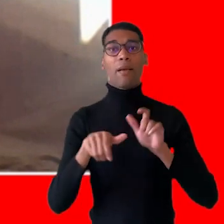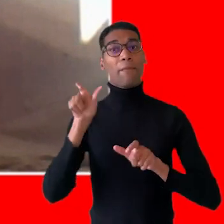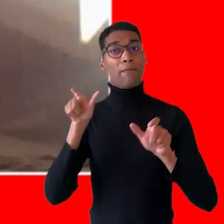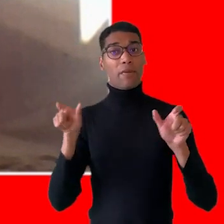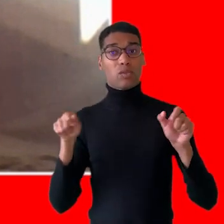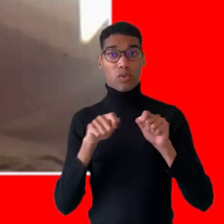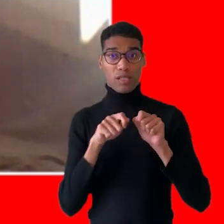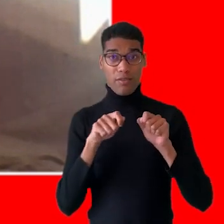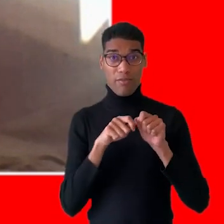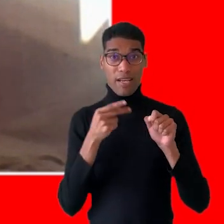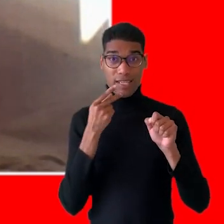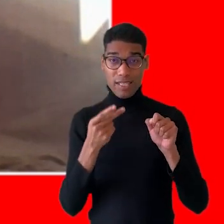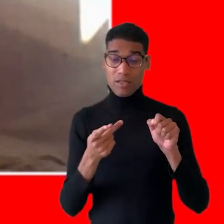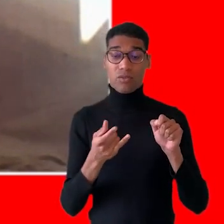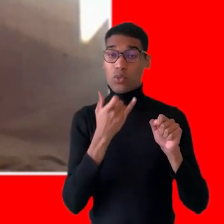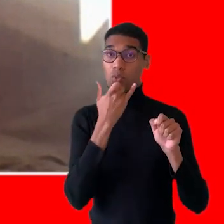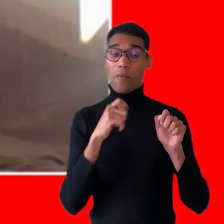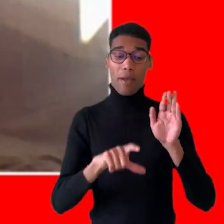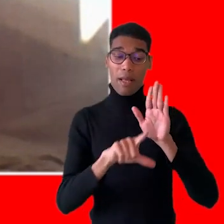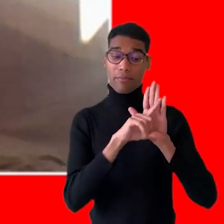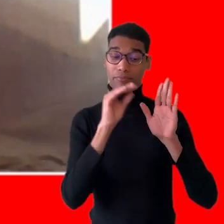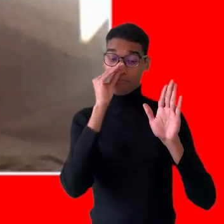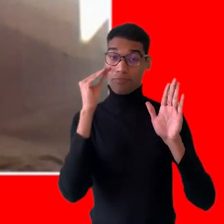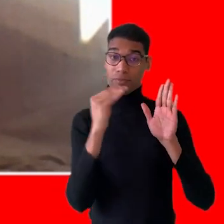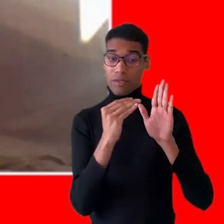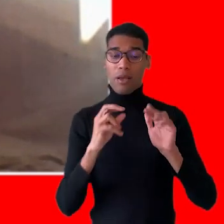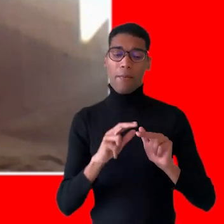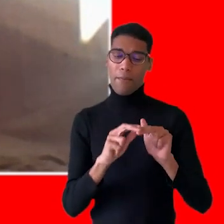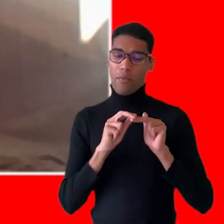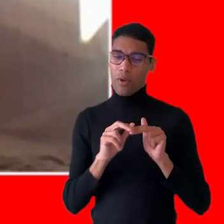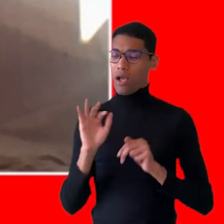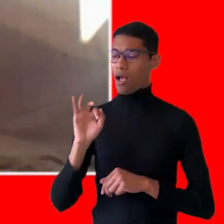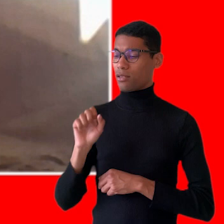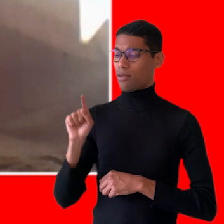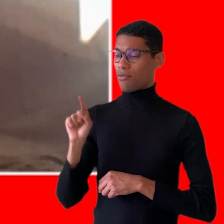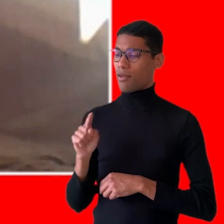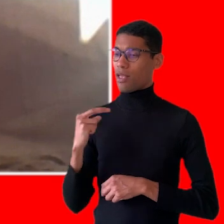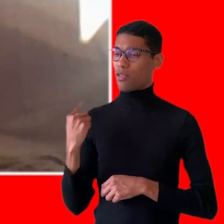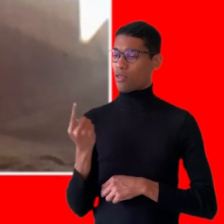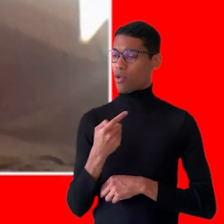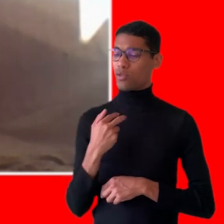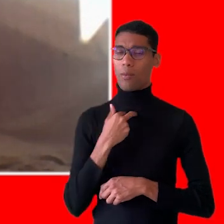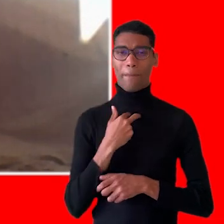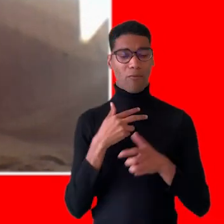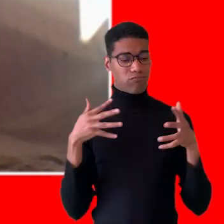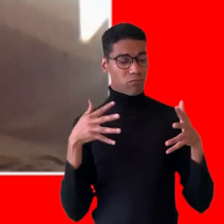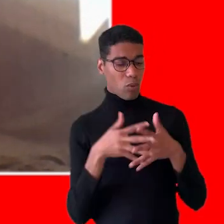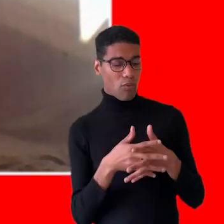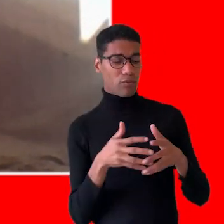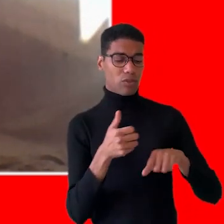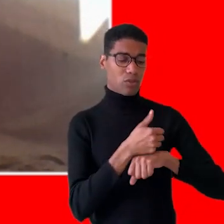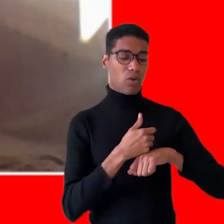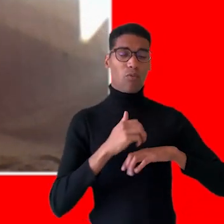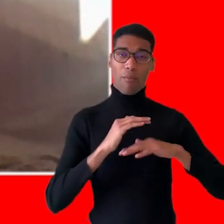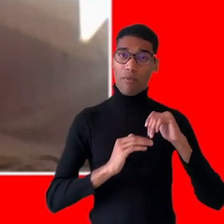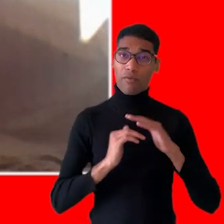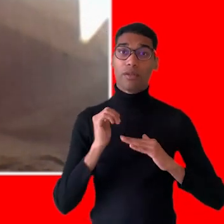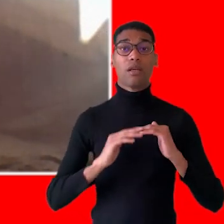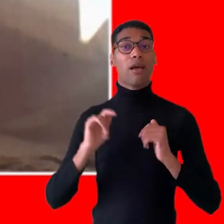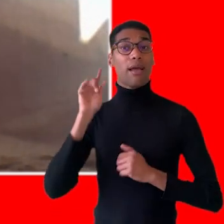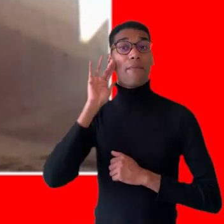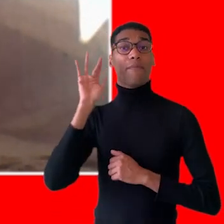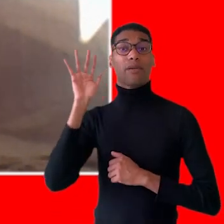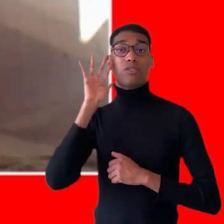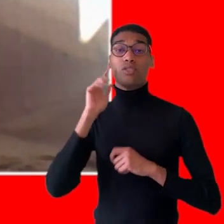em condições ilegais, porque a nossa fé não pode se confundir com a nossa profissão. Imagine se